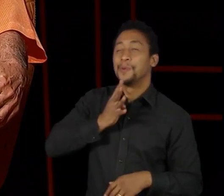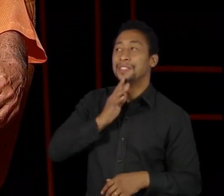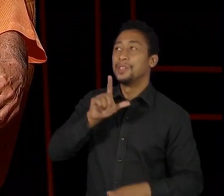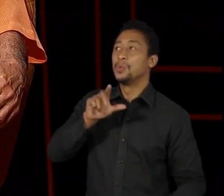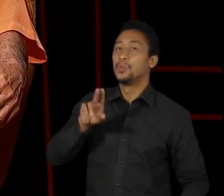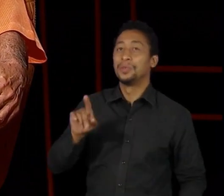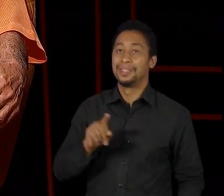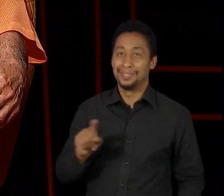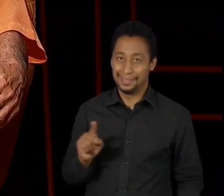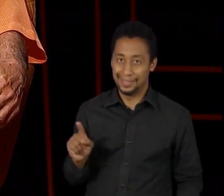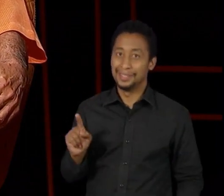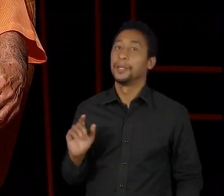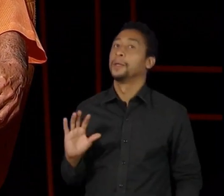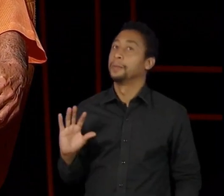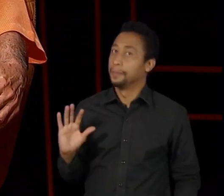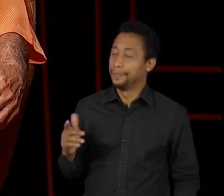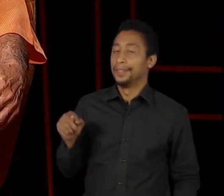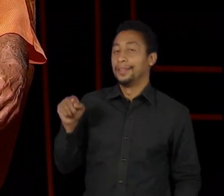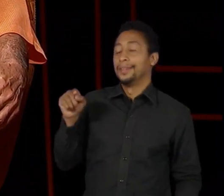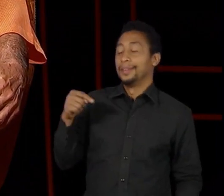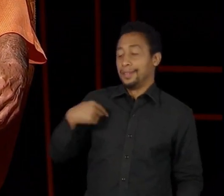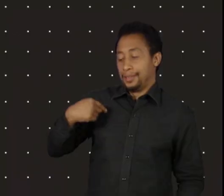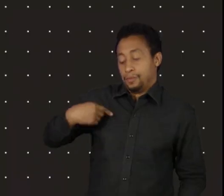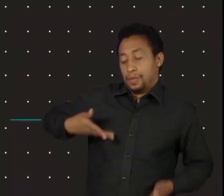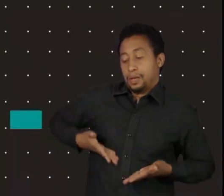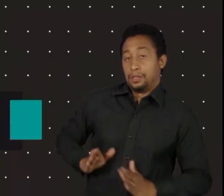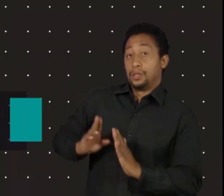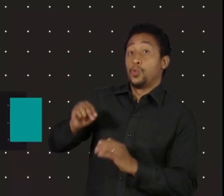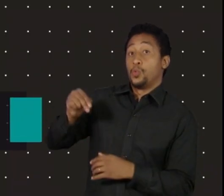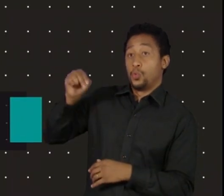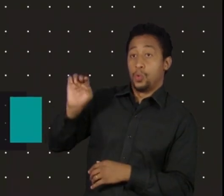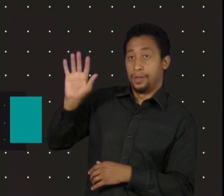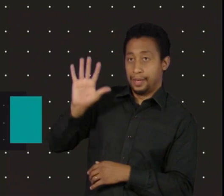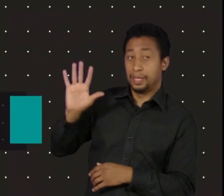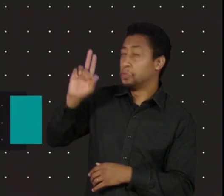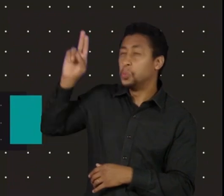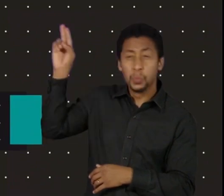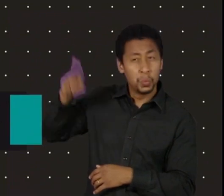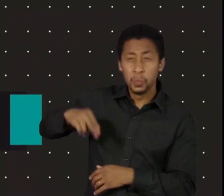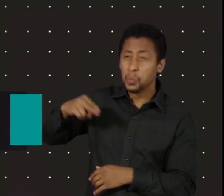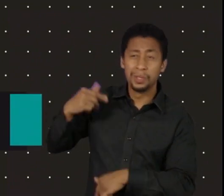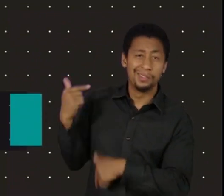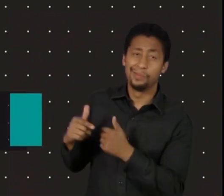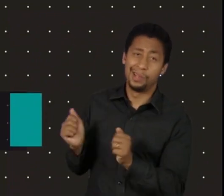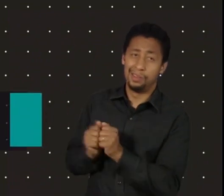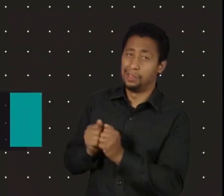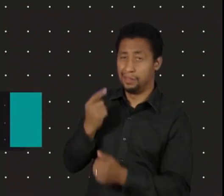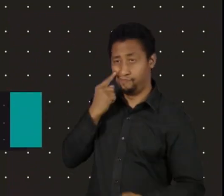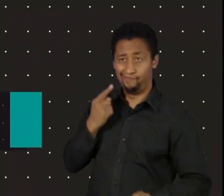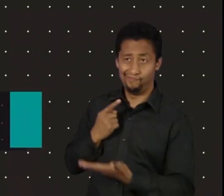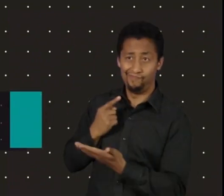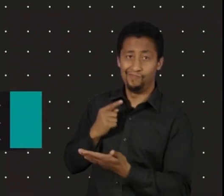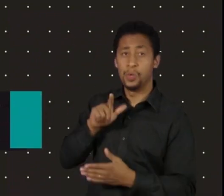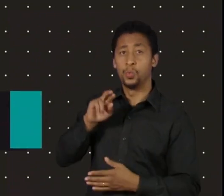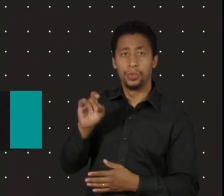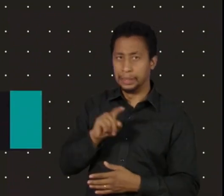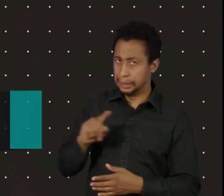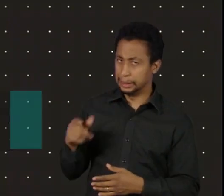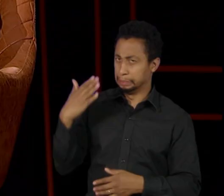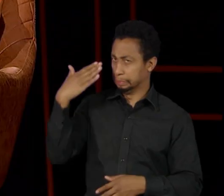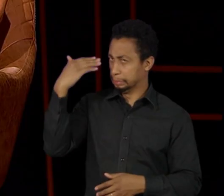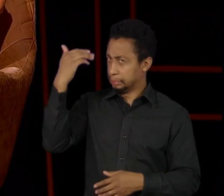Mendonça. Apesar de ser nordestino, eu nunca tinha trabalhado com Luiz Mendonça. Conhecia-o de nome e tal. Luiz Mendonça sempre